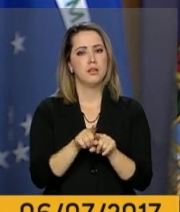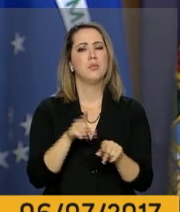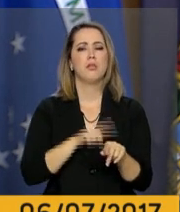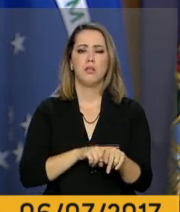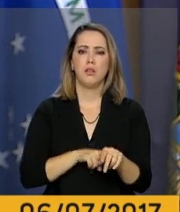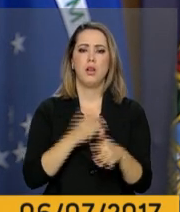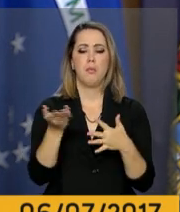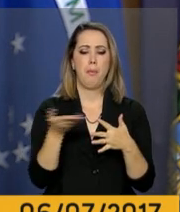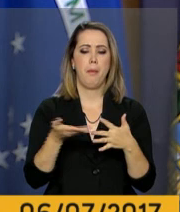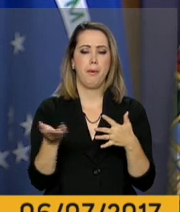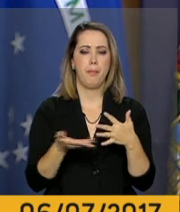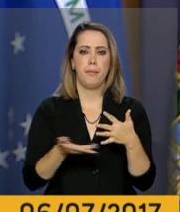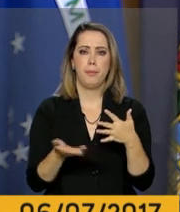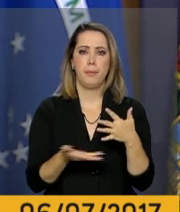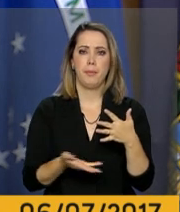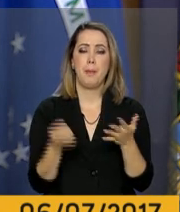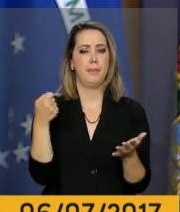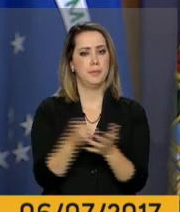para realizar